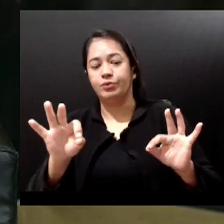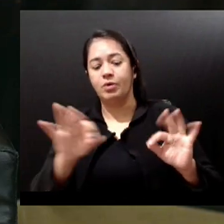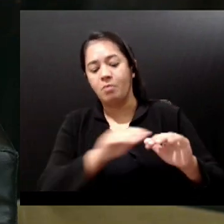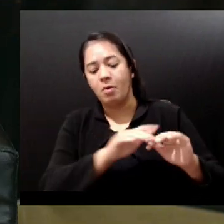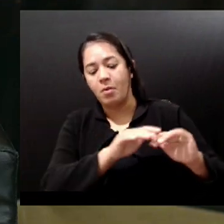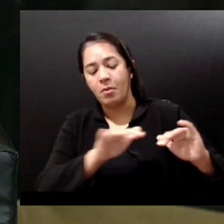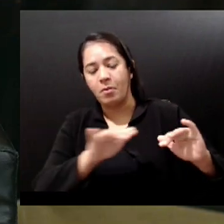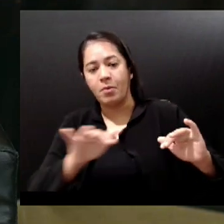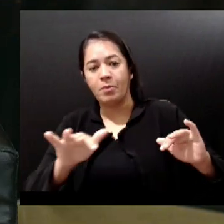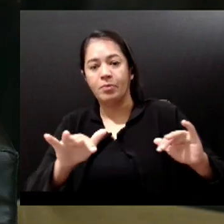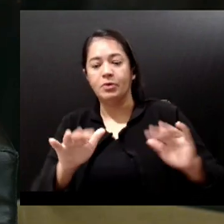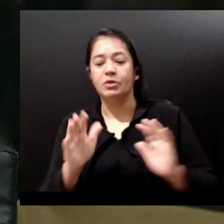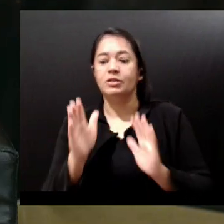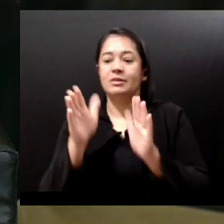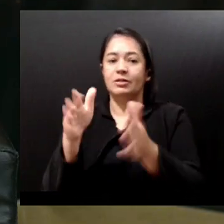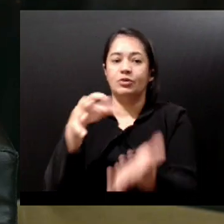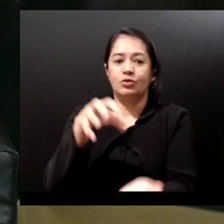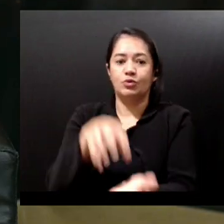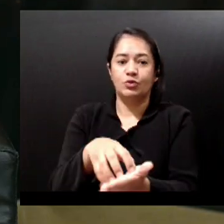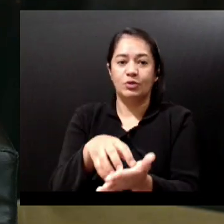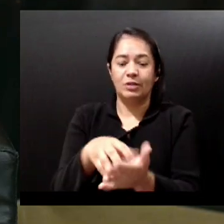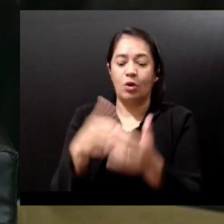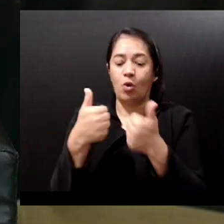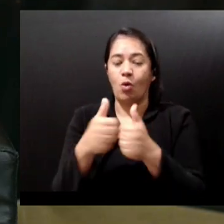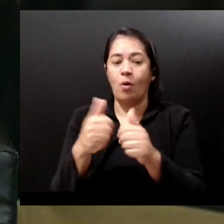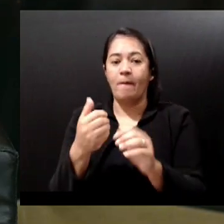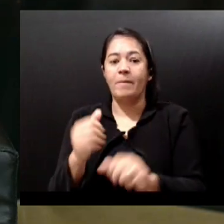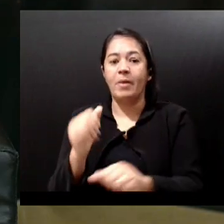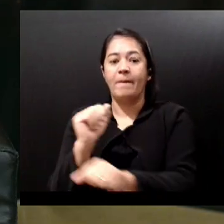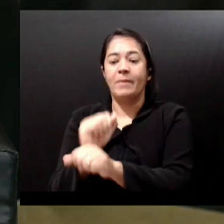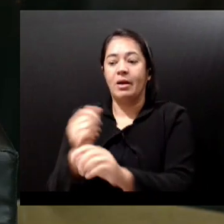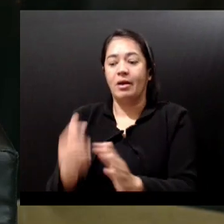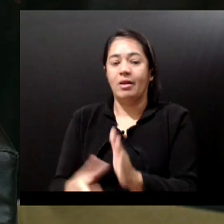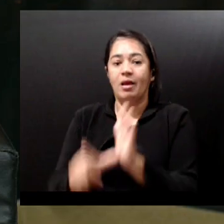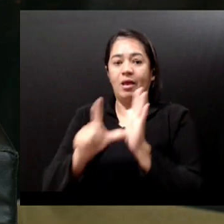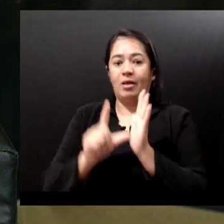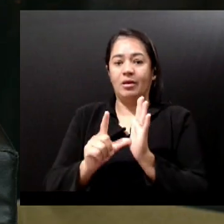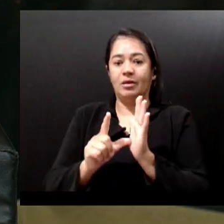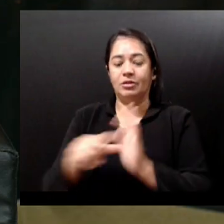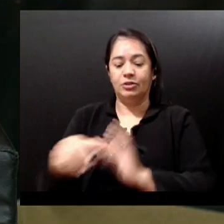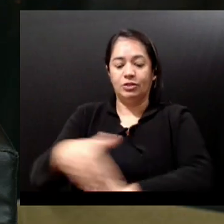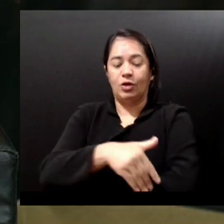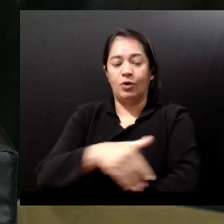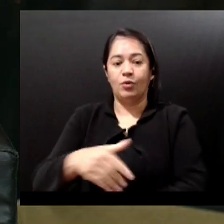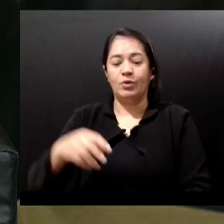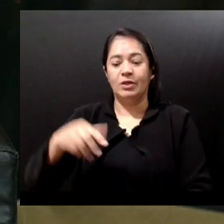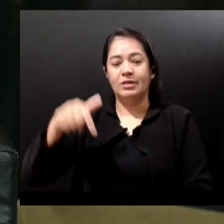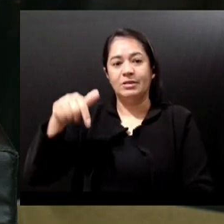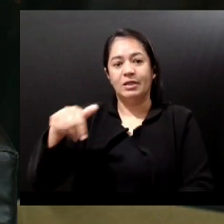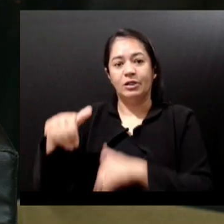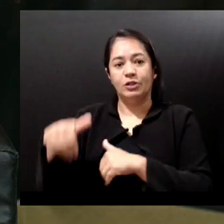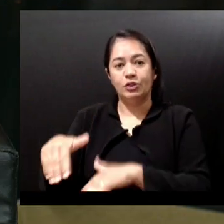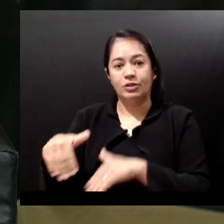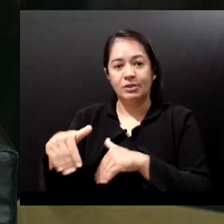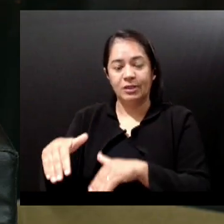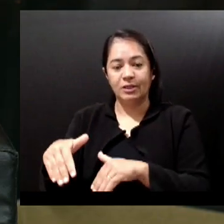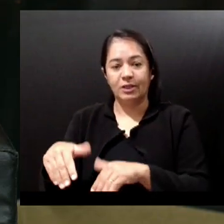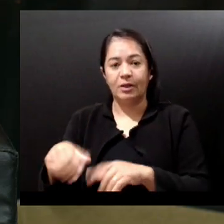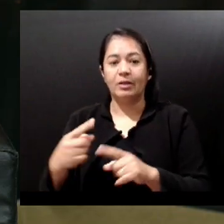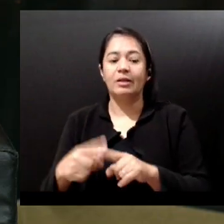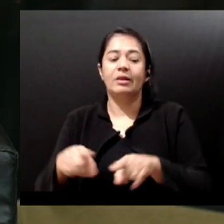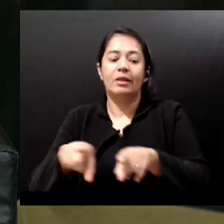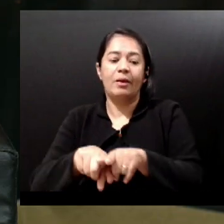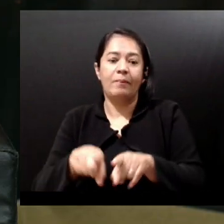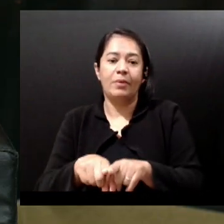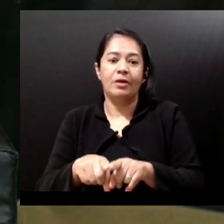centro, os ônibus vão parar antes da Rua 7 de Setembro e no sentido bairro, antes da Rua Dr. Salles Oliveira.